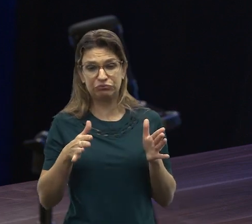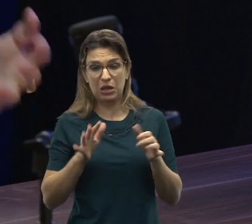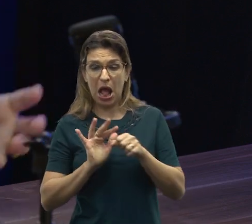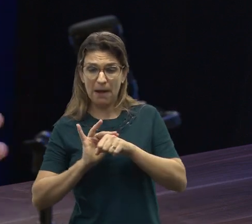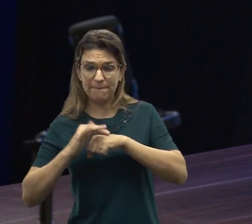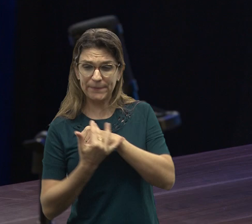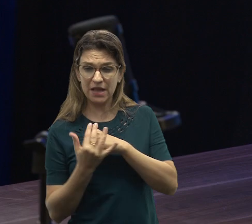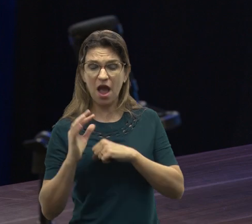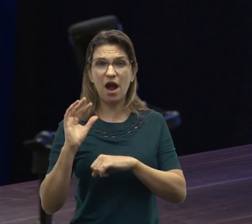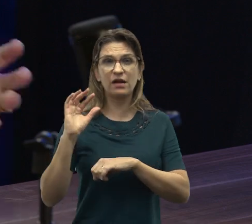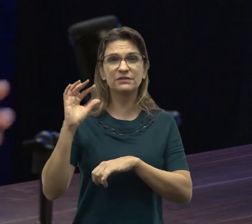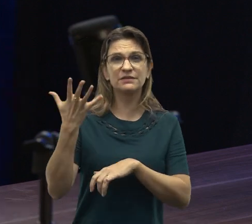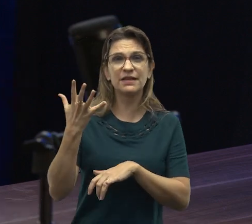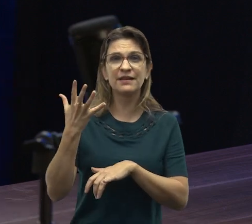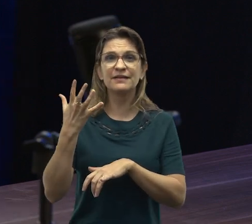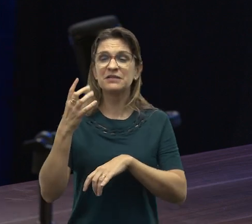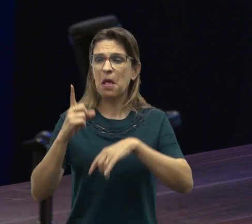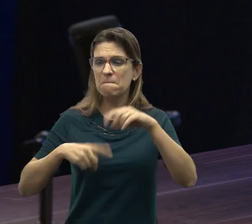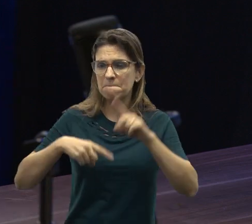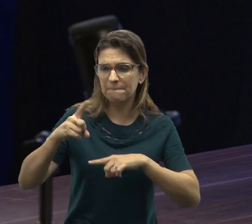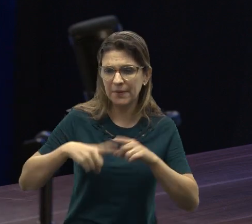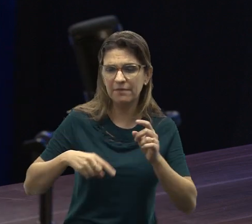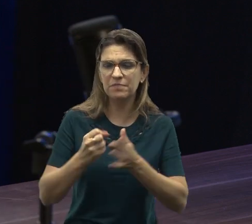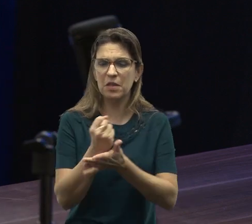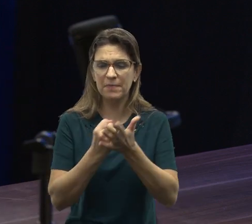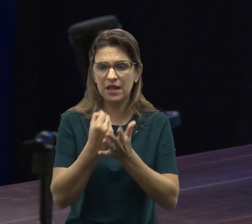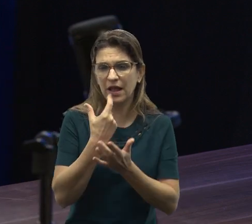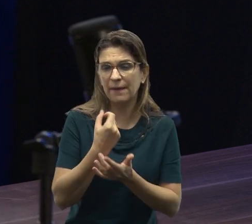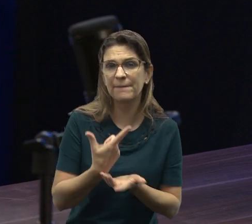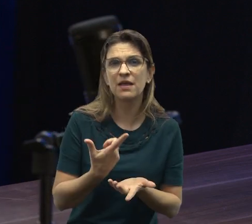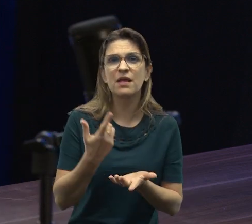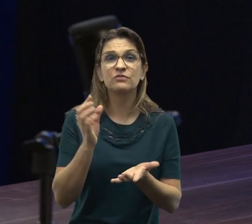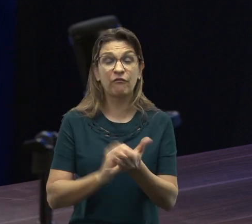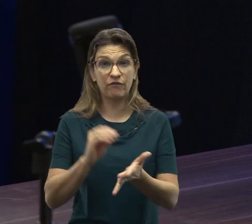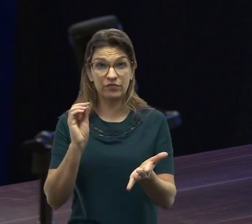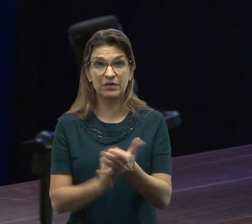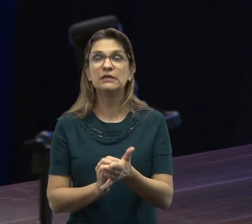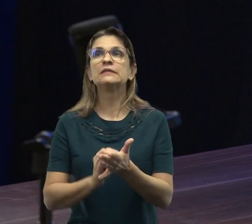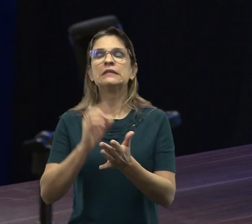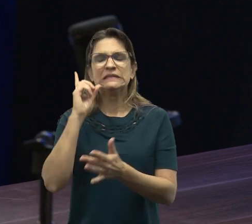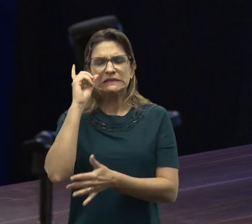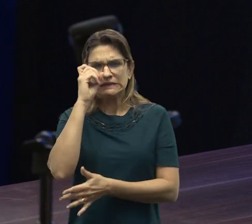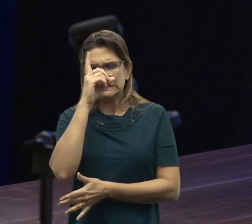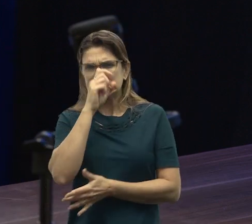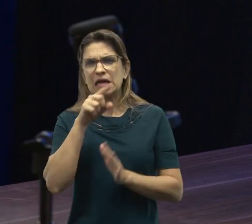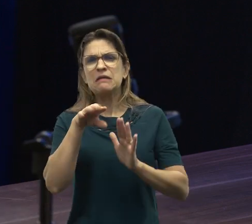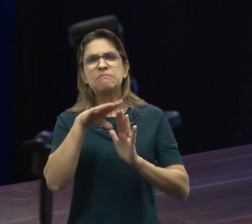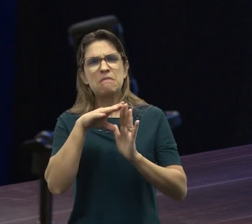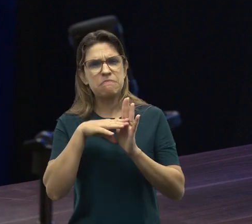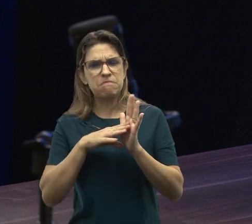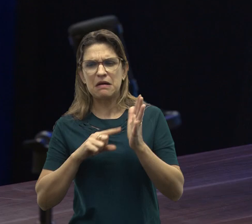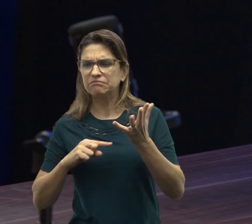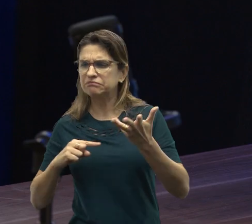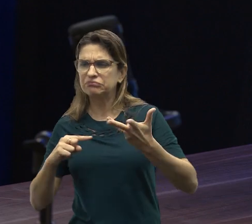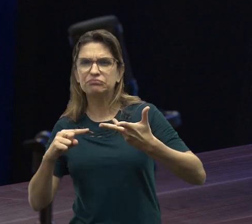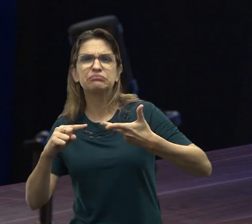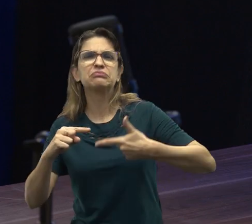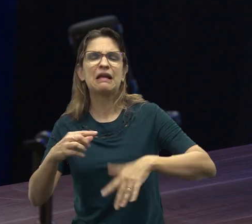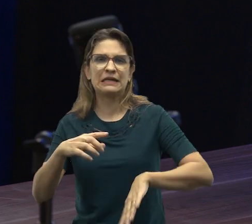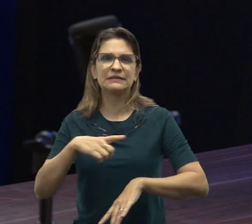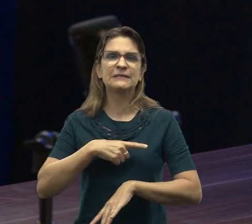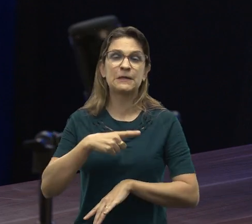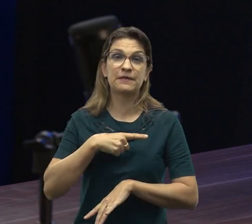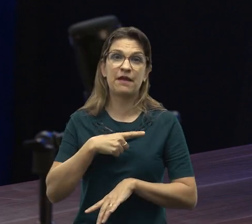medicamentos, os materiais, a gente enfrentou muito essa dificuldade e a gente conseguiu pegar o início da retomada